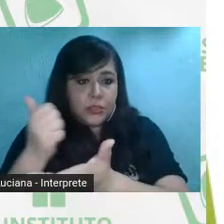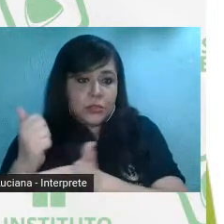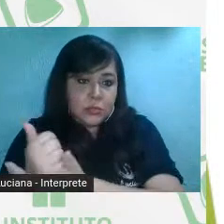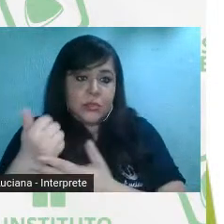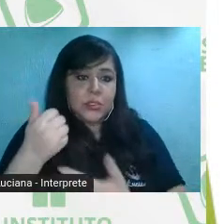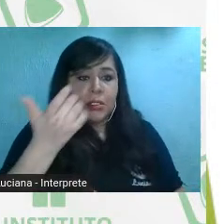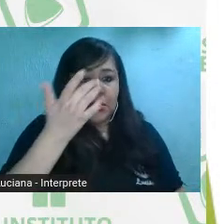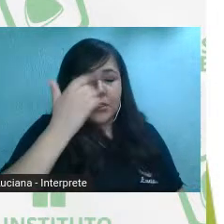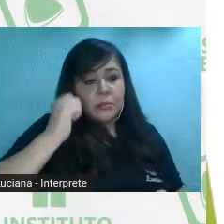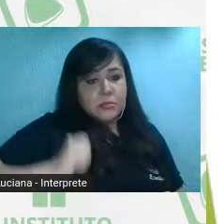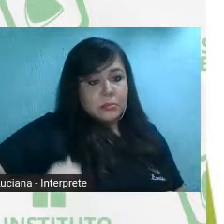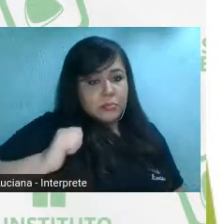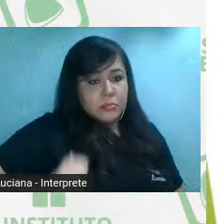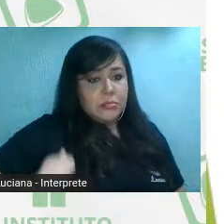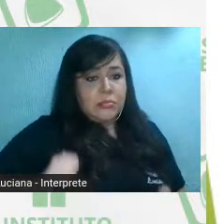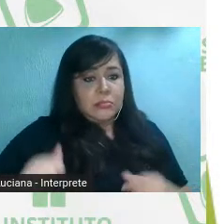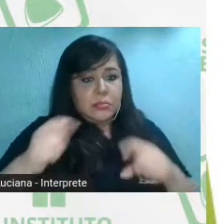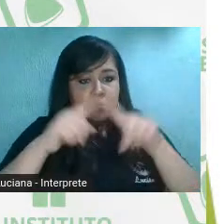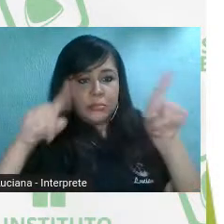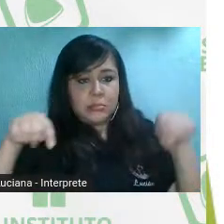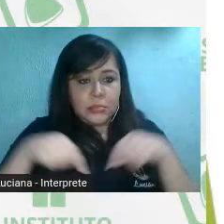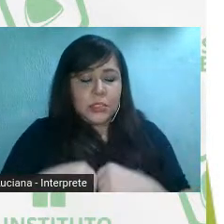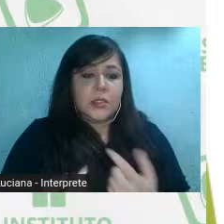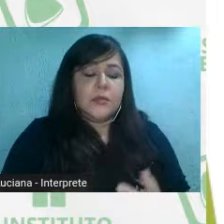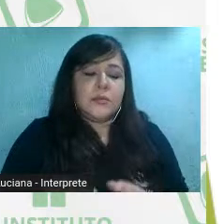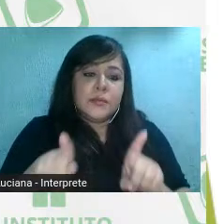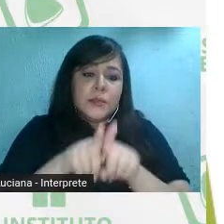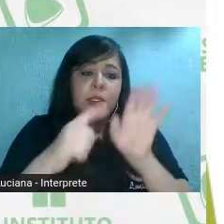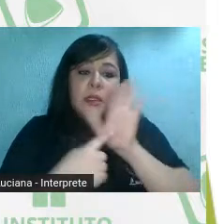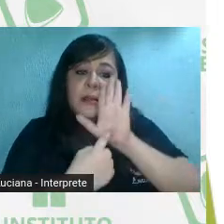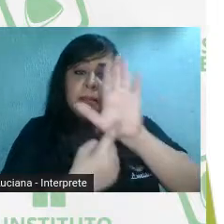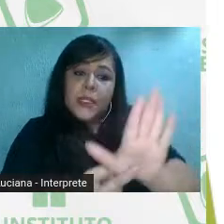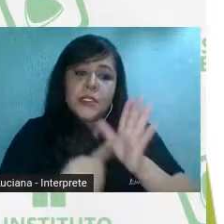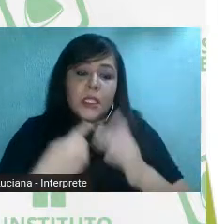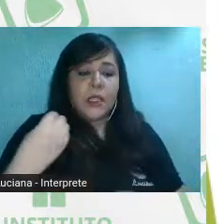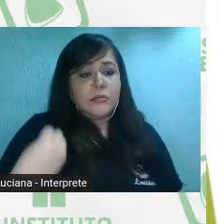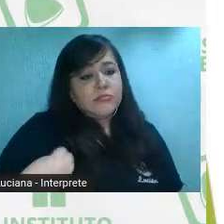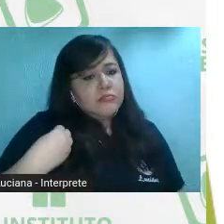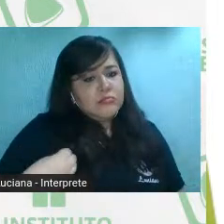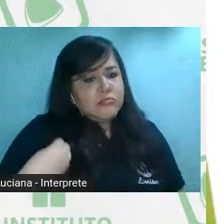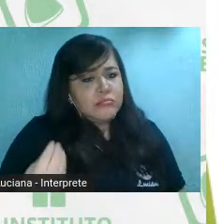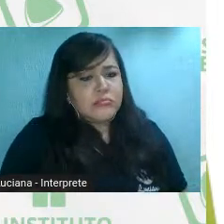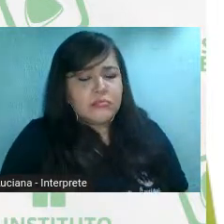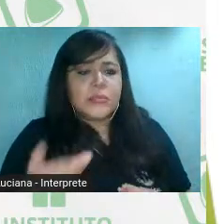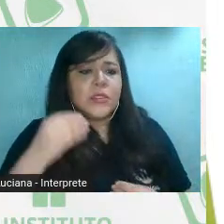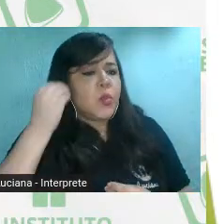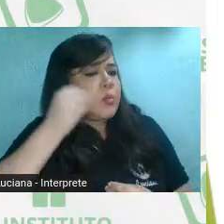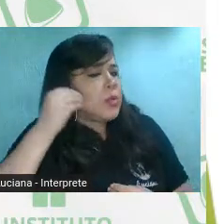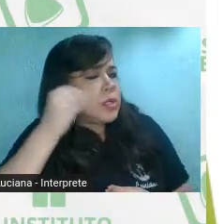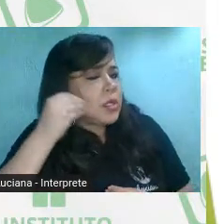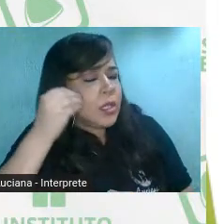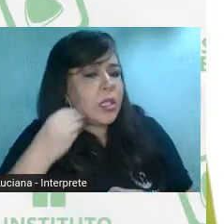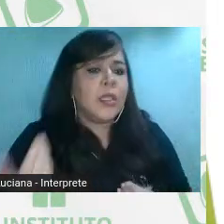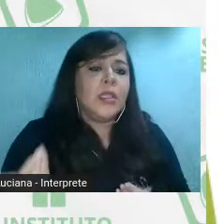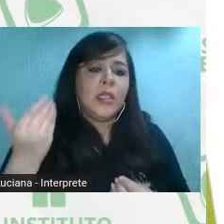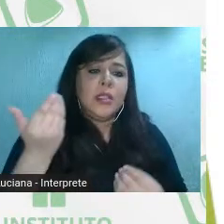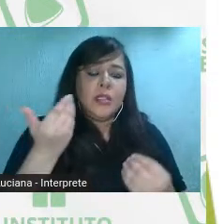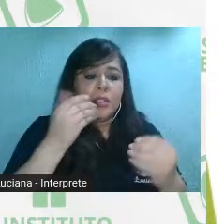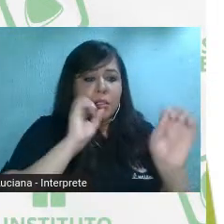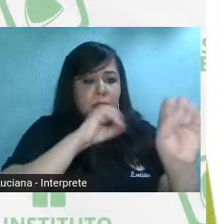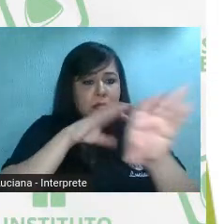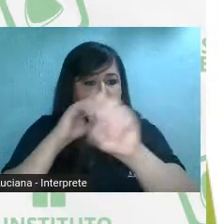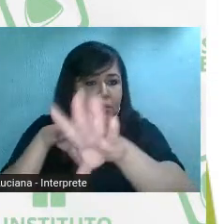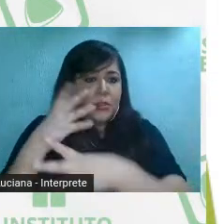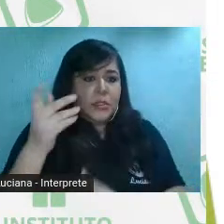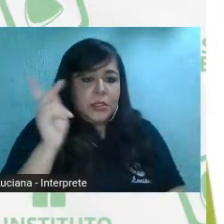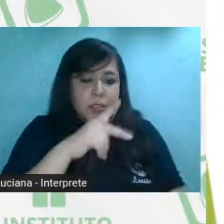nós iniciaremos apresentando, né, as vivências pedagógicas durante esse período para os bolsistas, e um deles